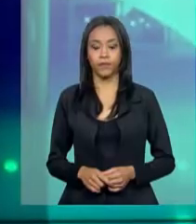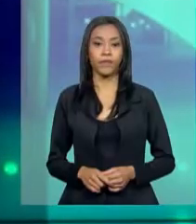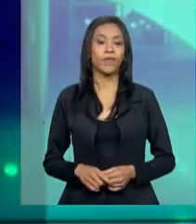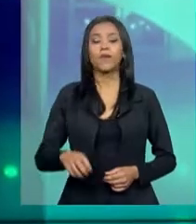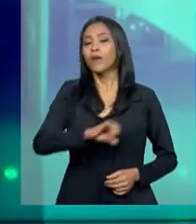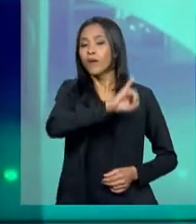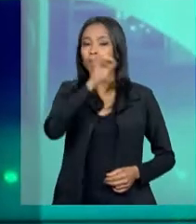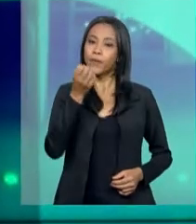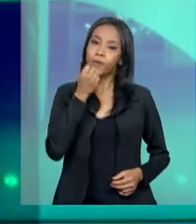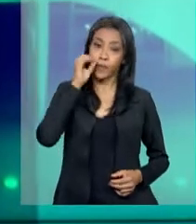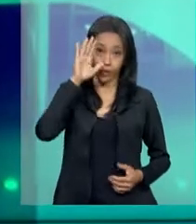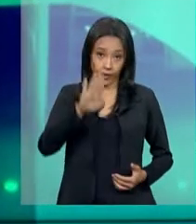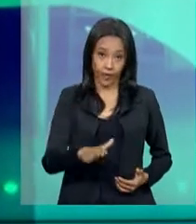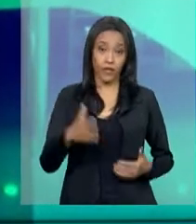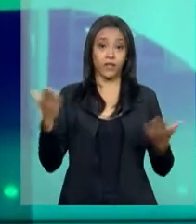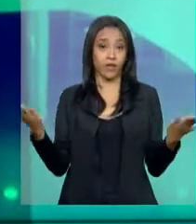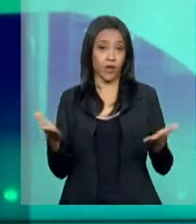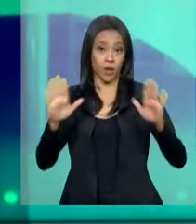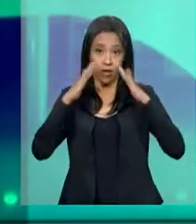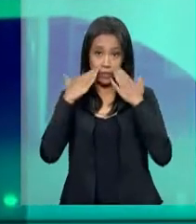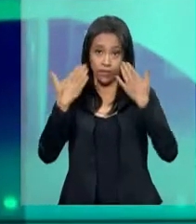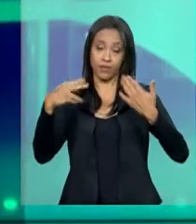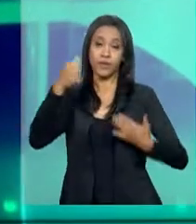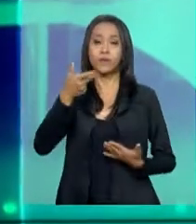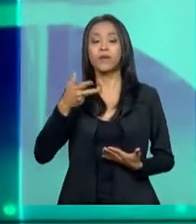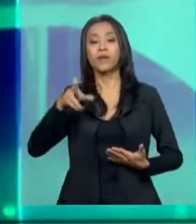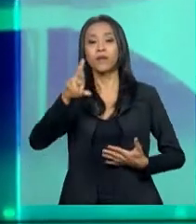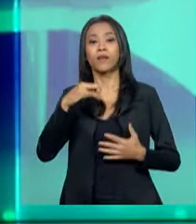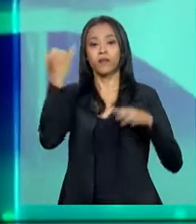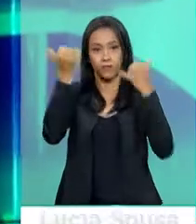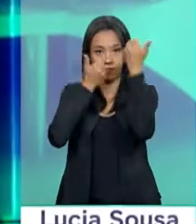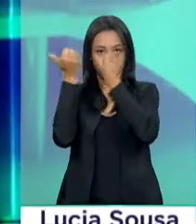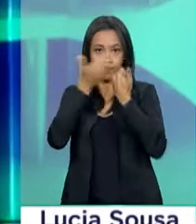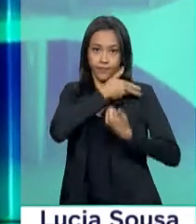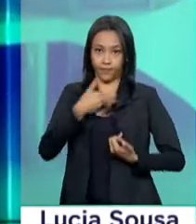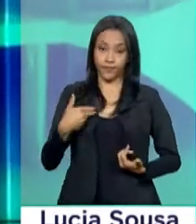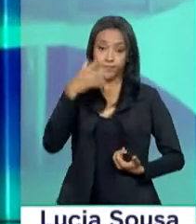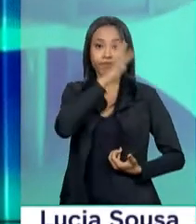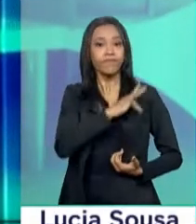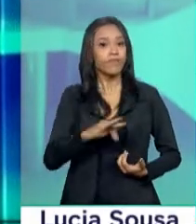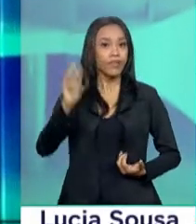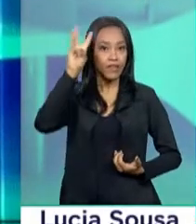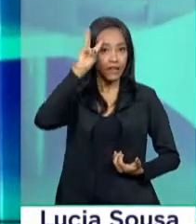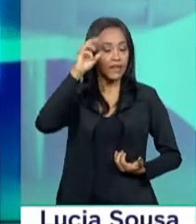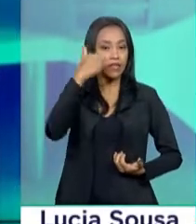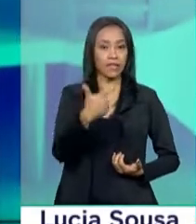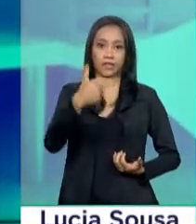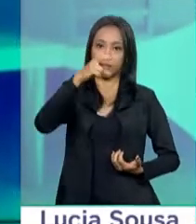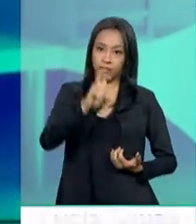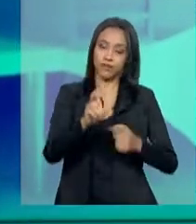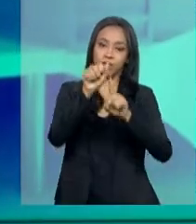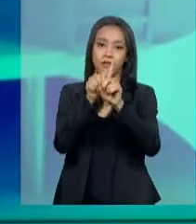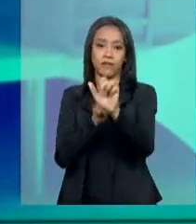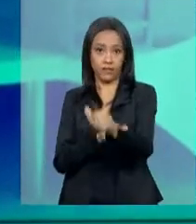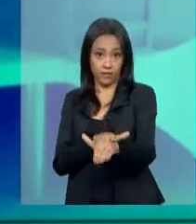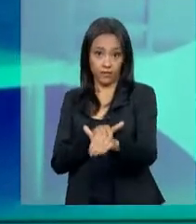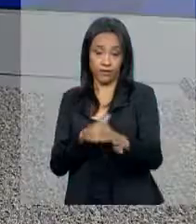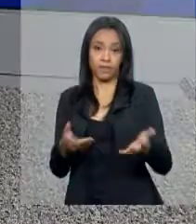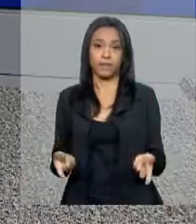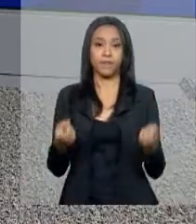Olá, boa tarde. No ar o repórter NBR com as notícias do governo federal desta terça-feira, 25 de